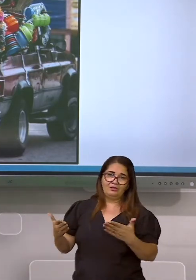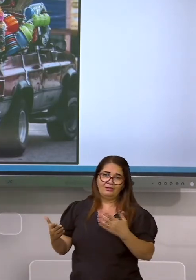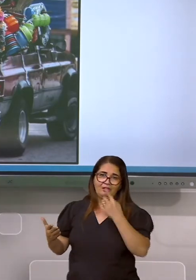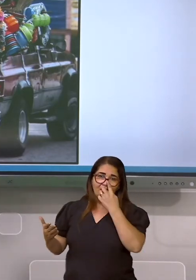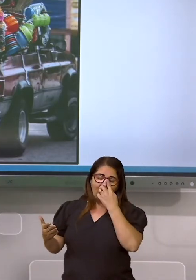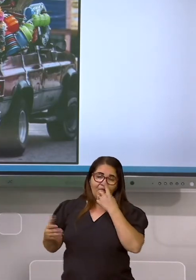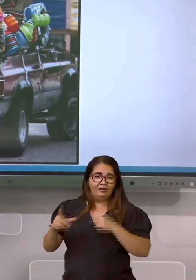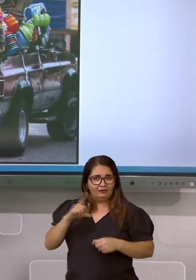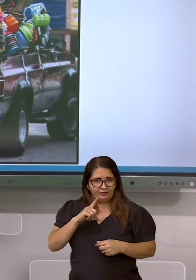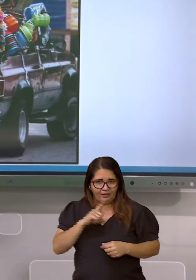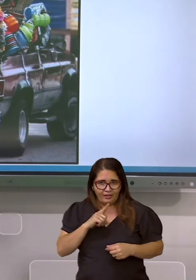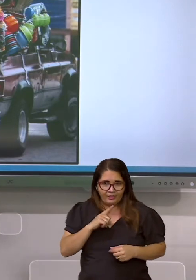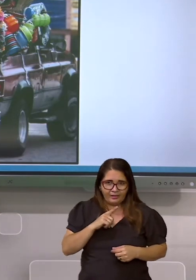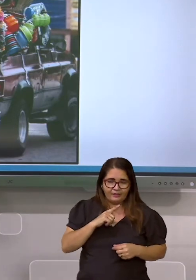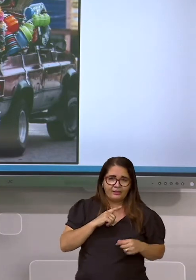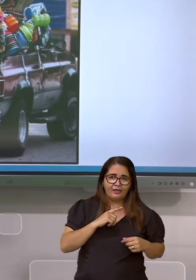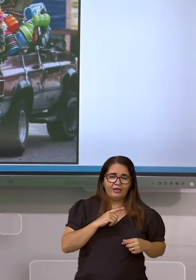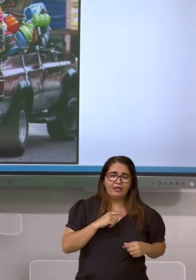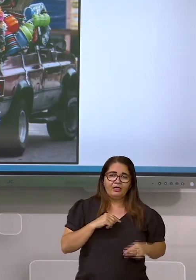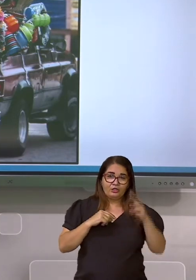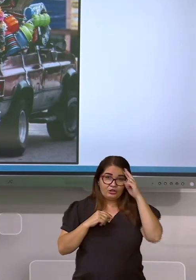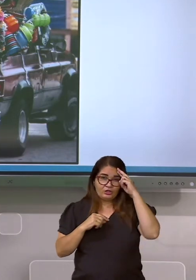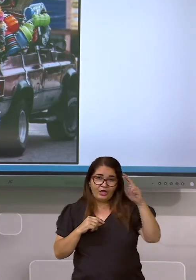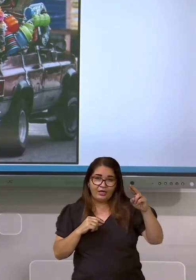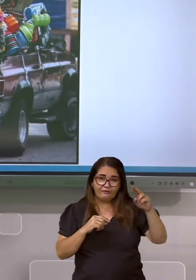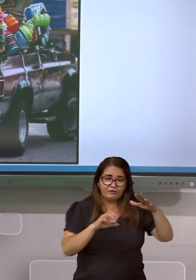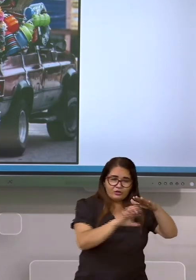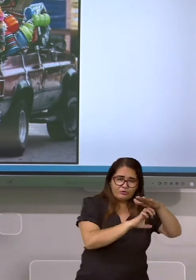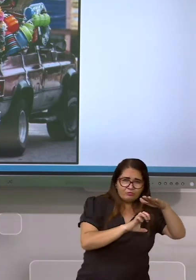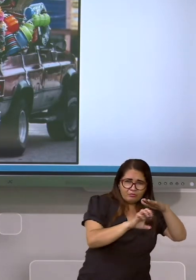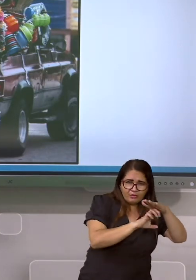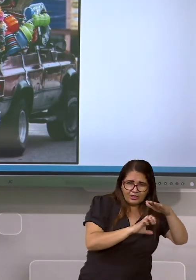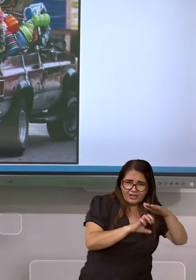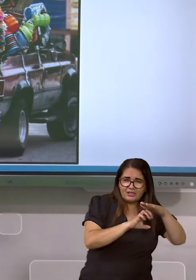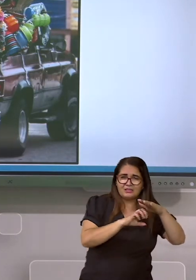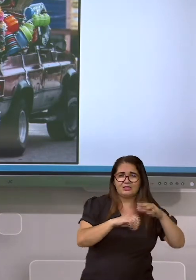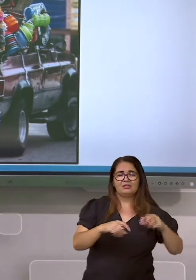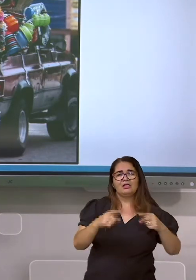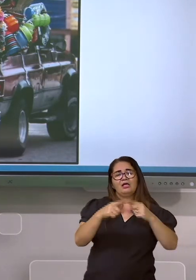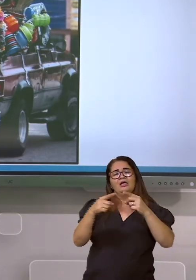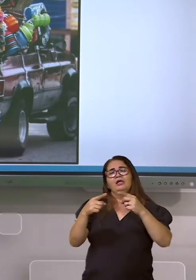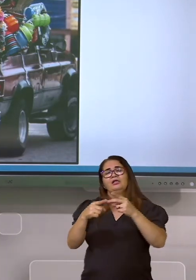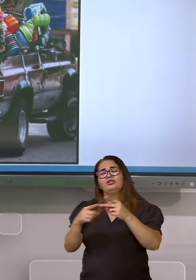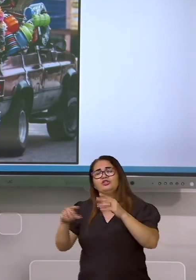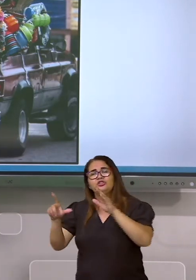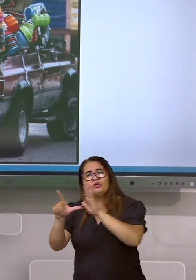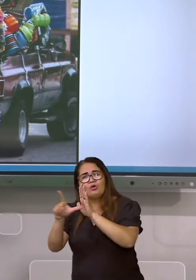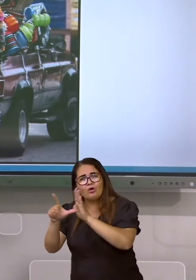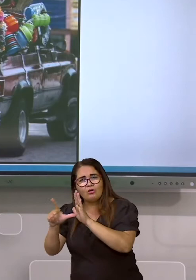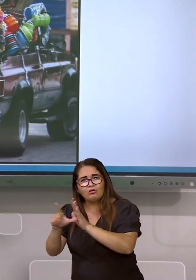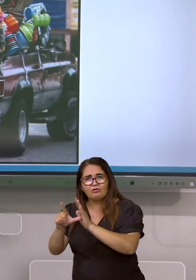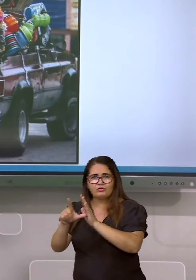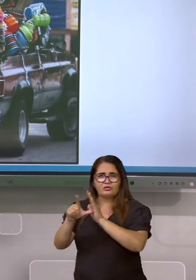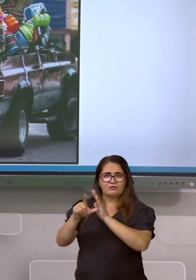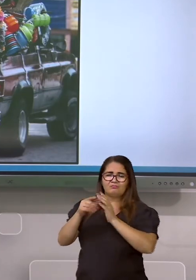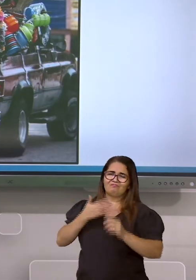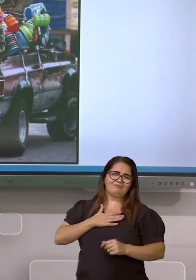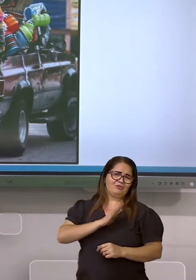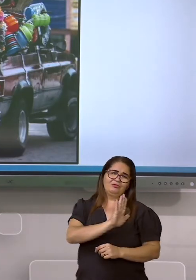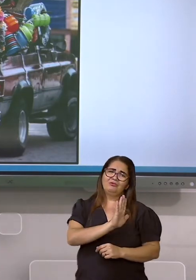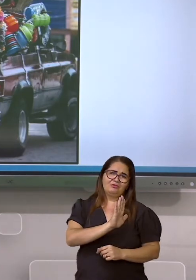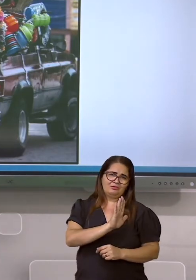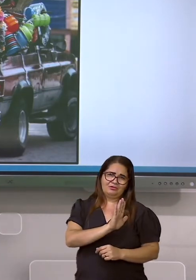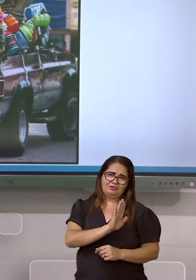àquilo que nós falamos. Pelo fato dele estar dentro da economia informal, ele não tem os